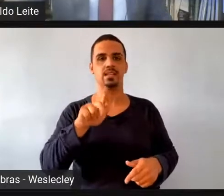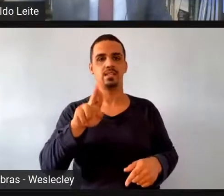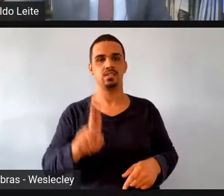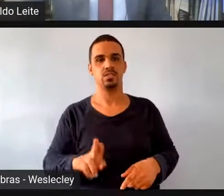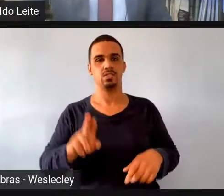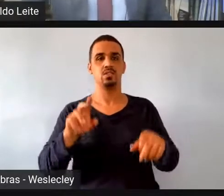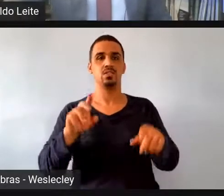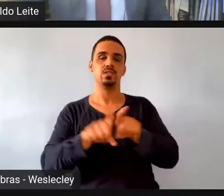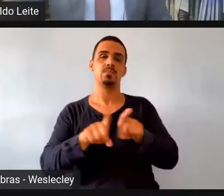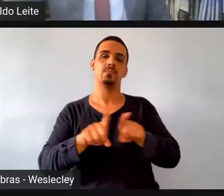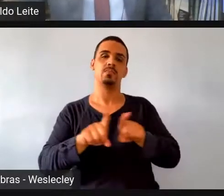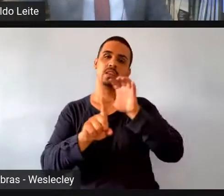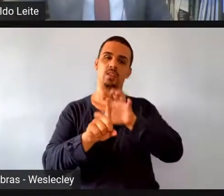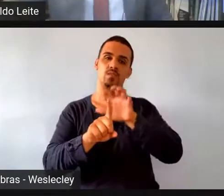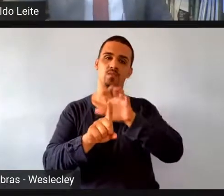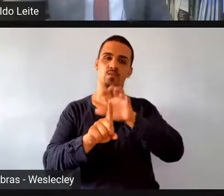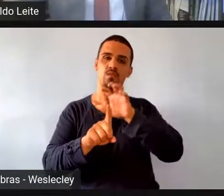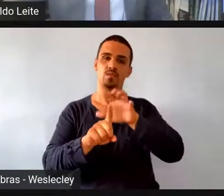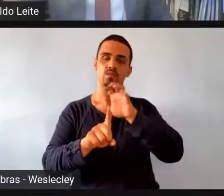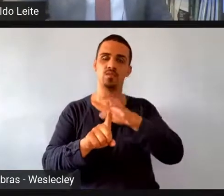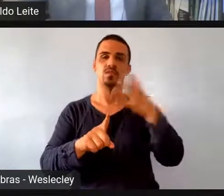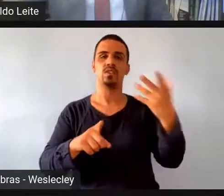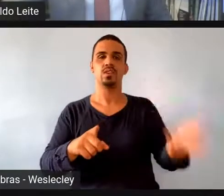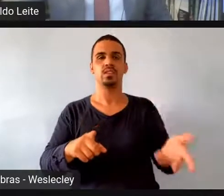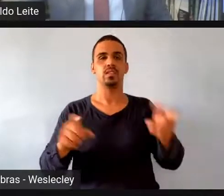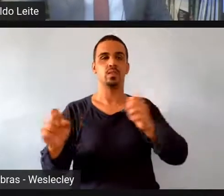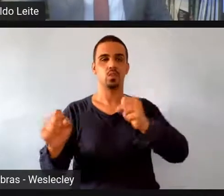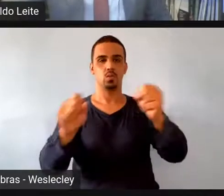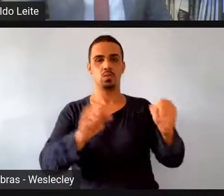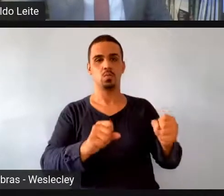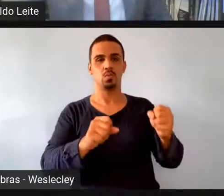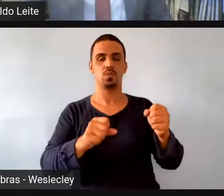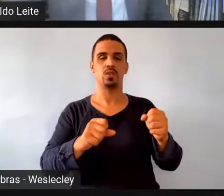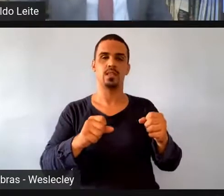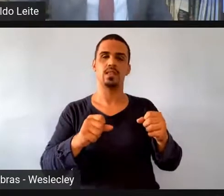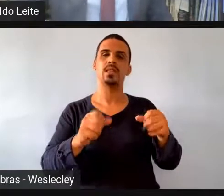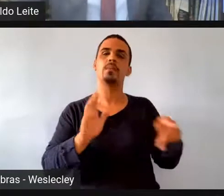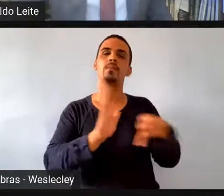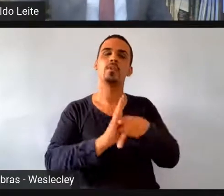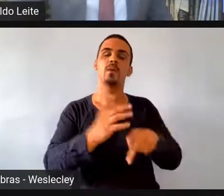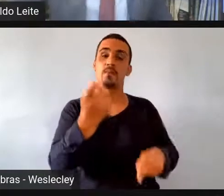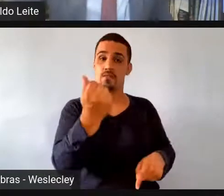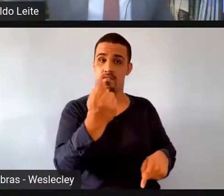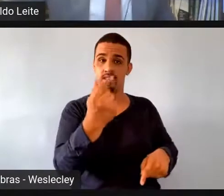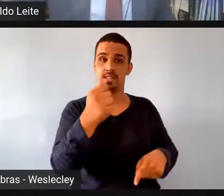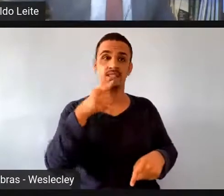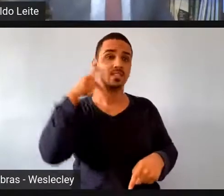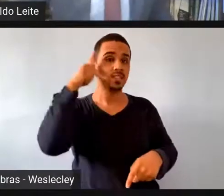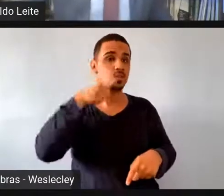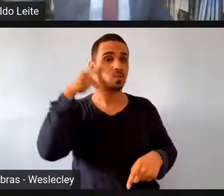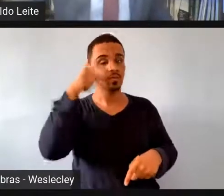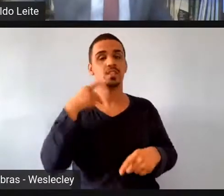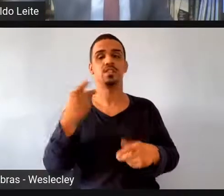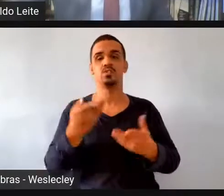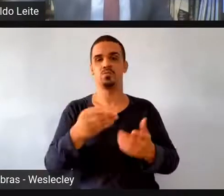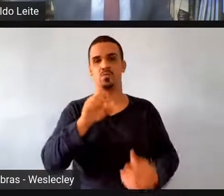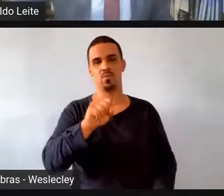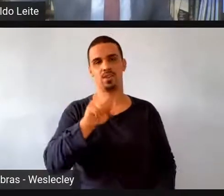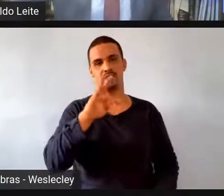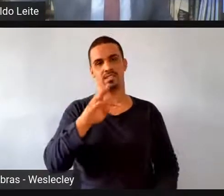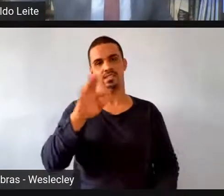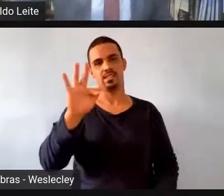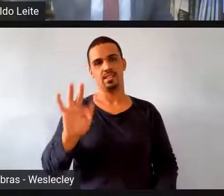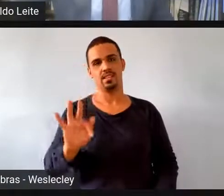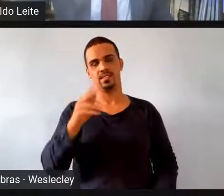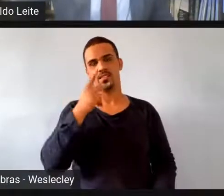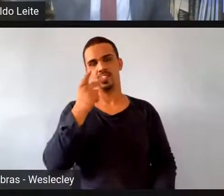uma influência enorme do poder financeiro sobre o poder político, ao ponto de o STF chamar de